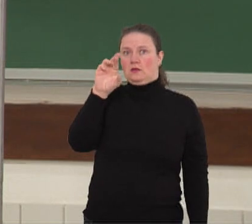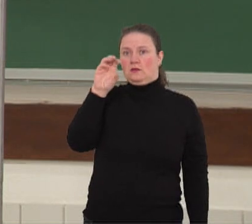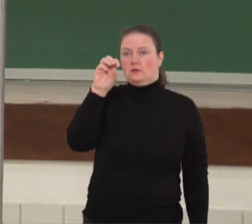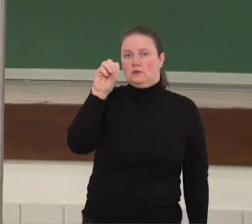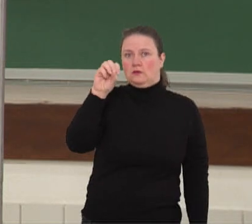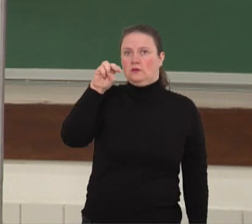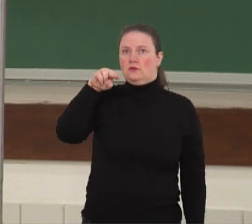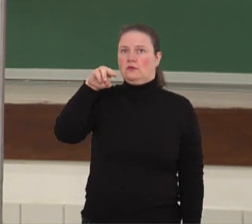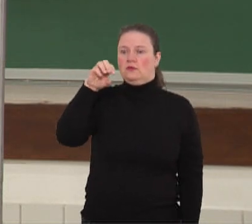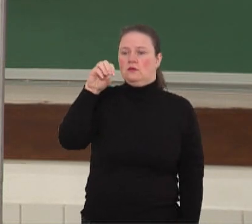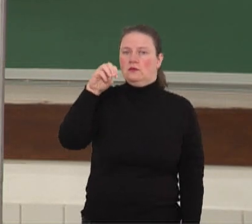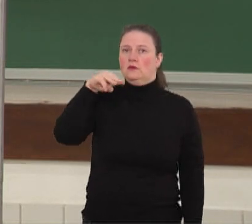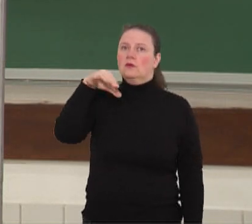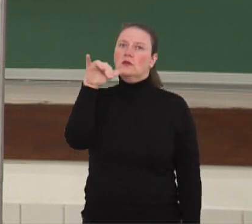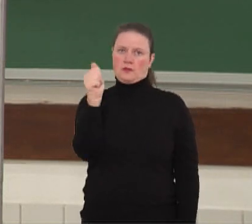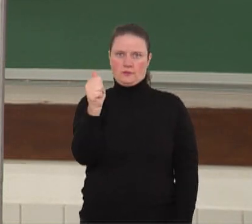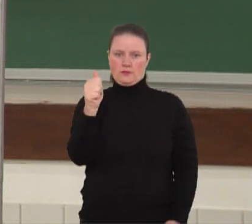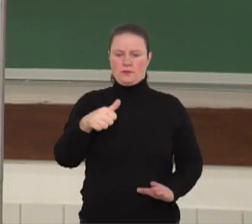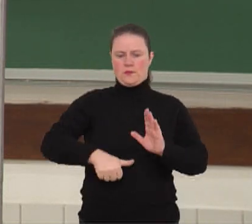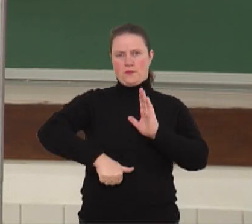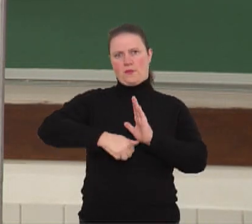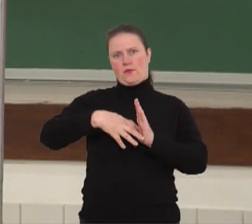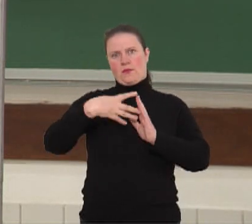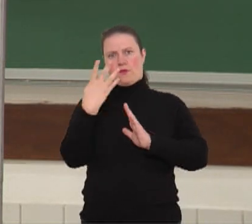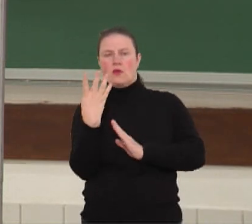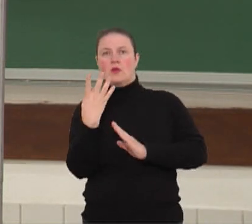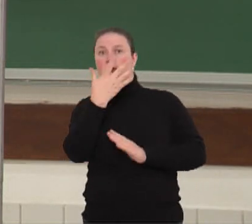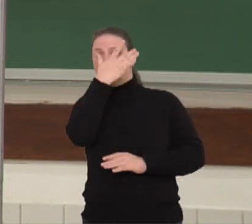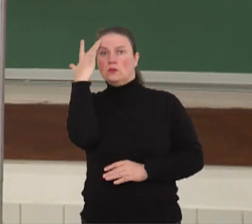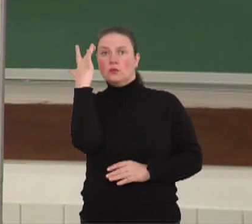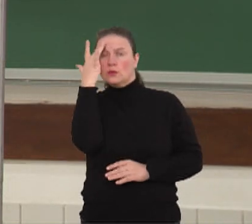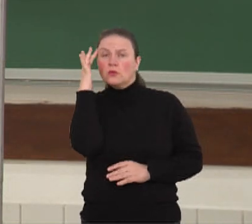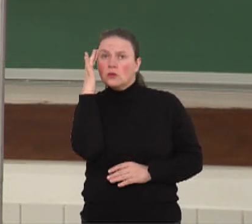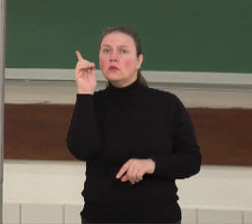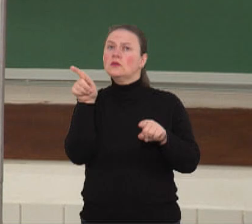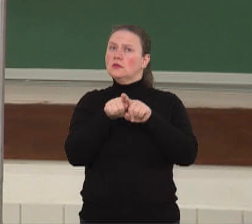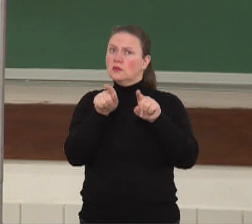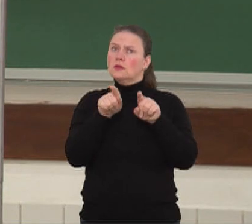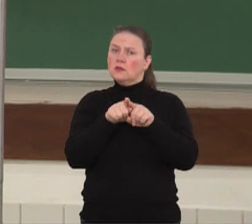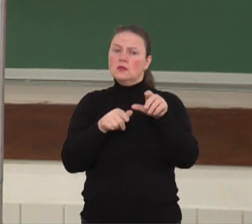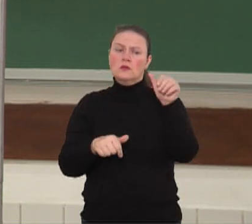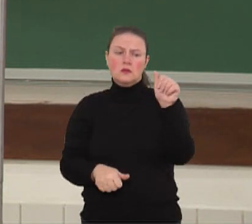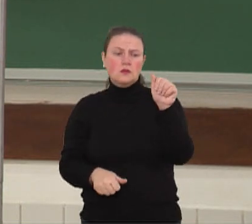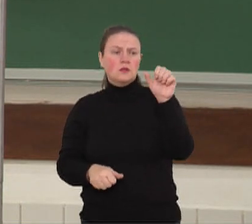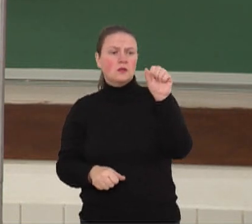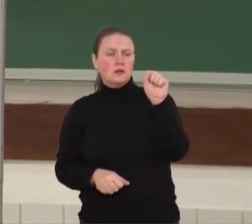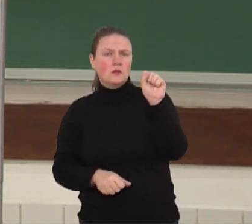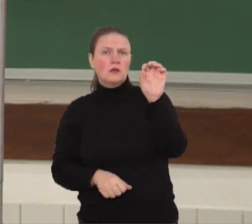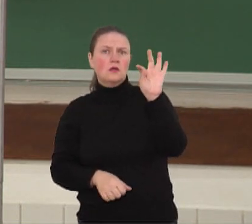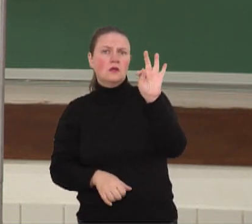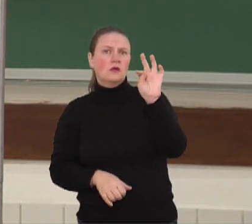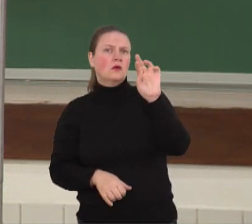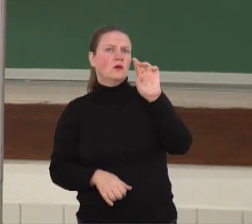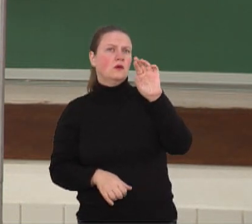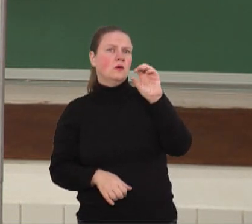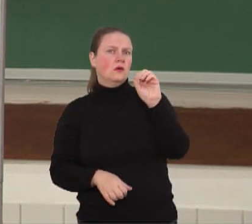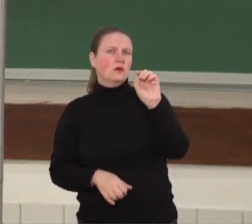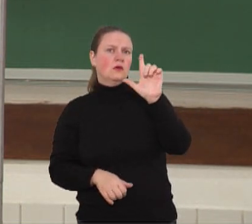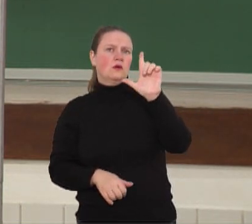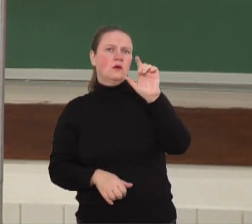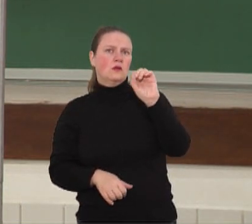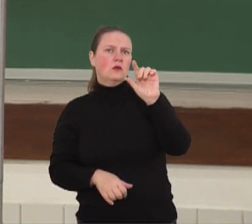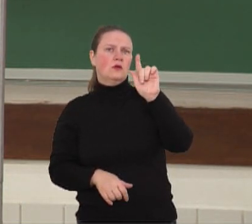nossos primeiros astrônomos, que eu vou falar sobre eles, eram também astrólogos. Qual a diferença entre essas